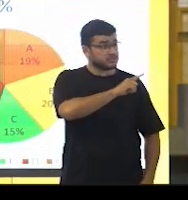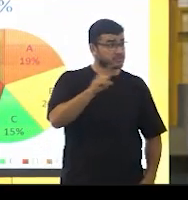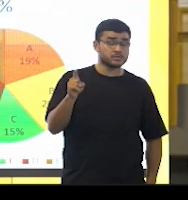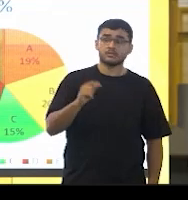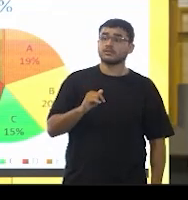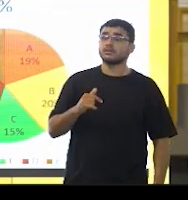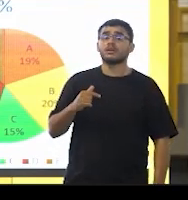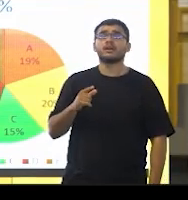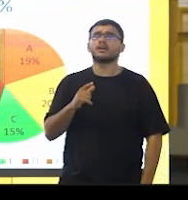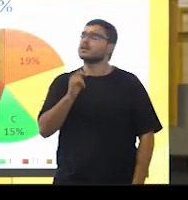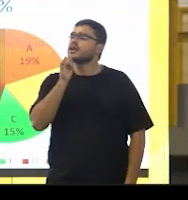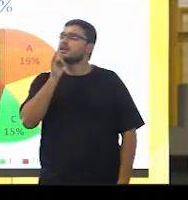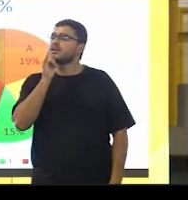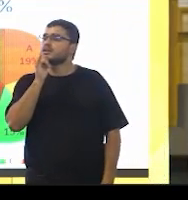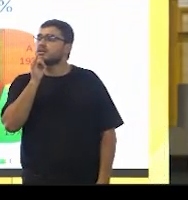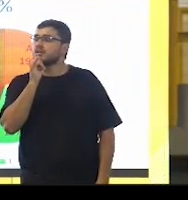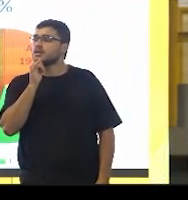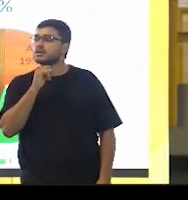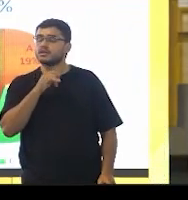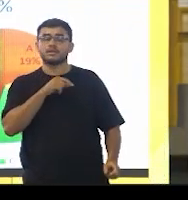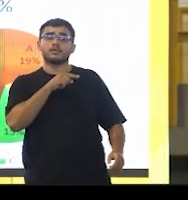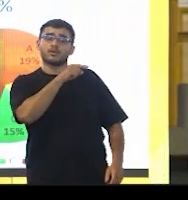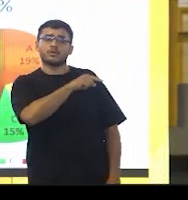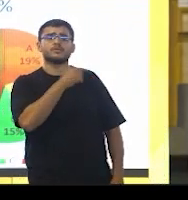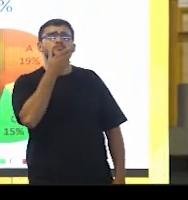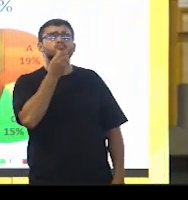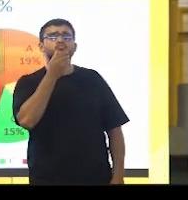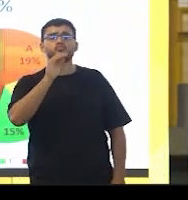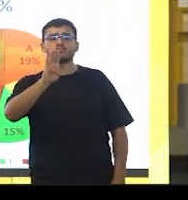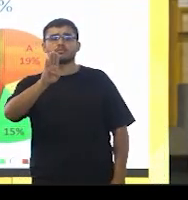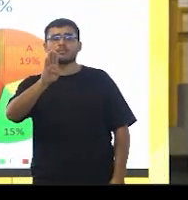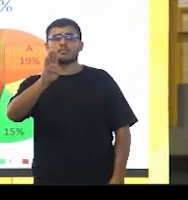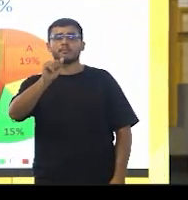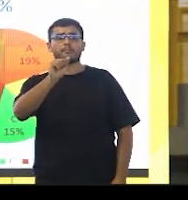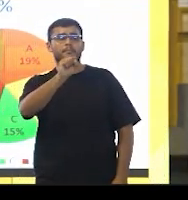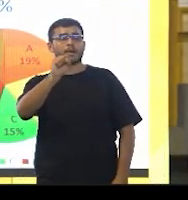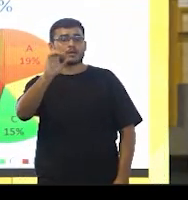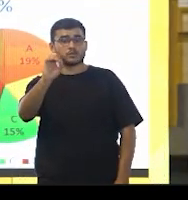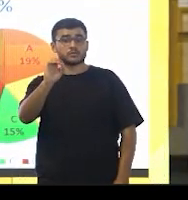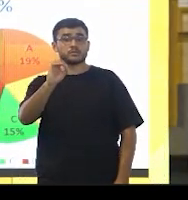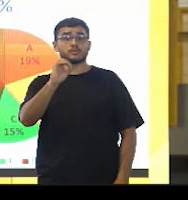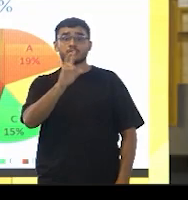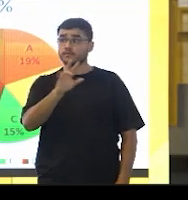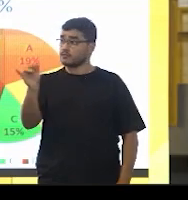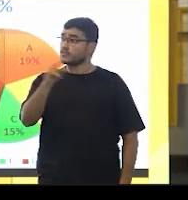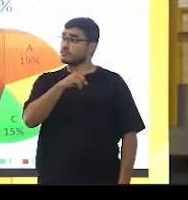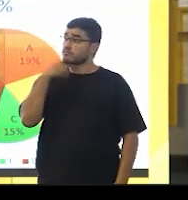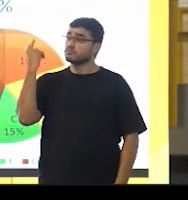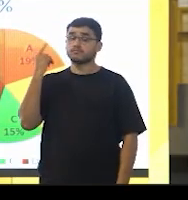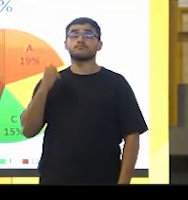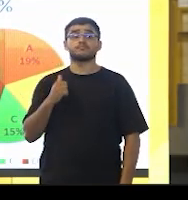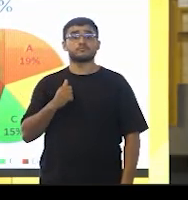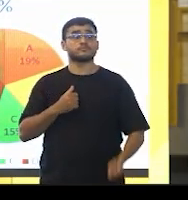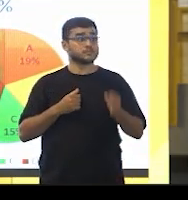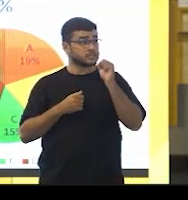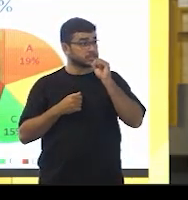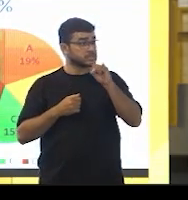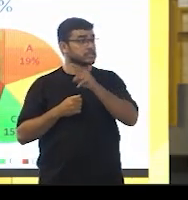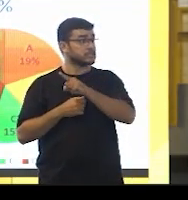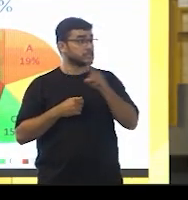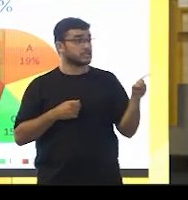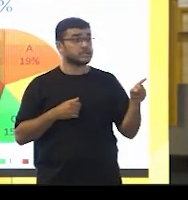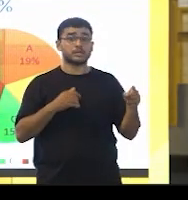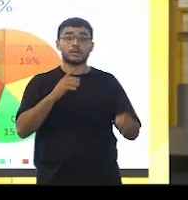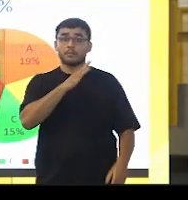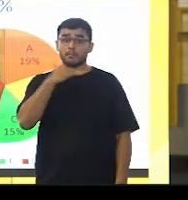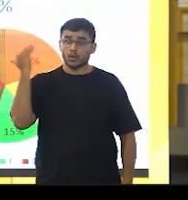a gente tem um amigo cujo nome é Basso, e esse nosso amigo, ele está morrendo, mas mesmo diante